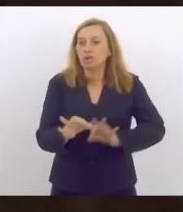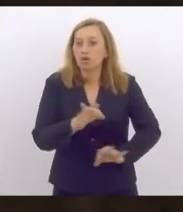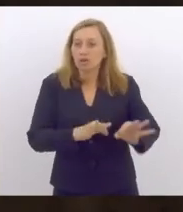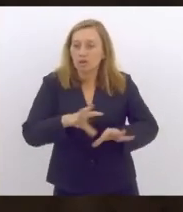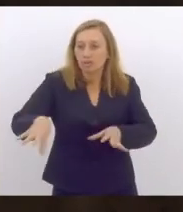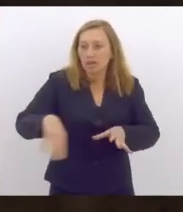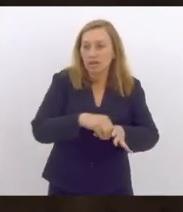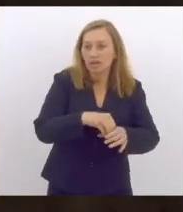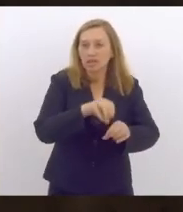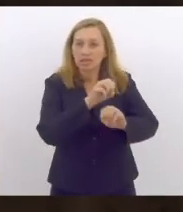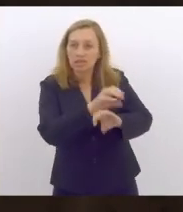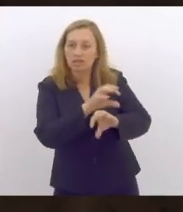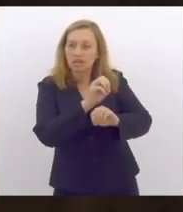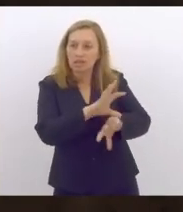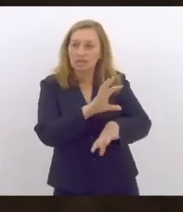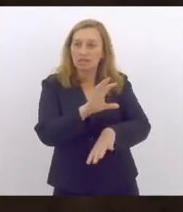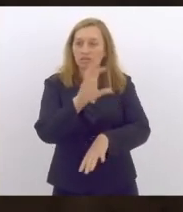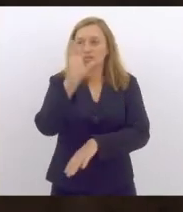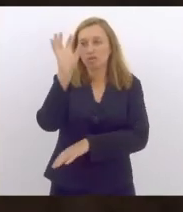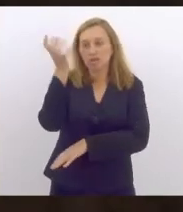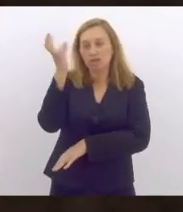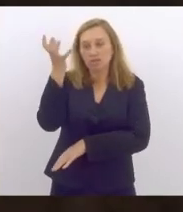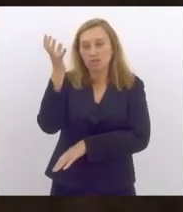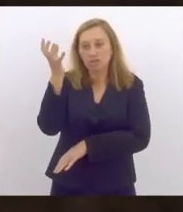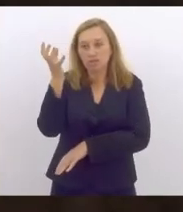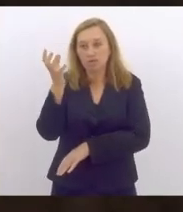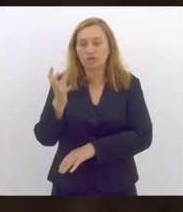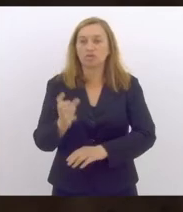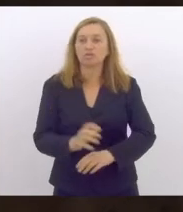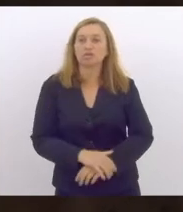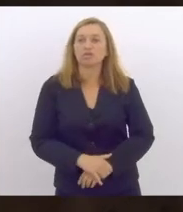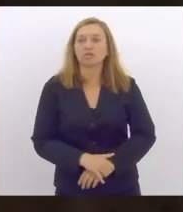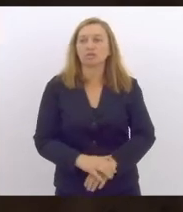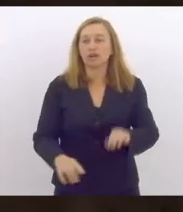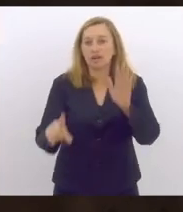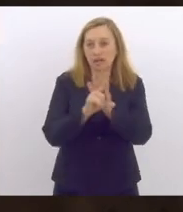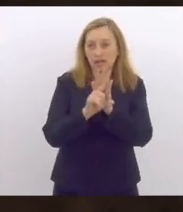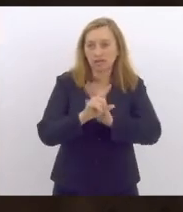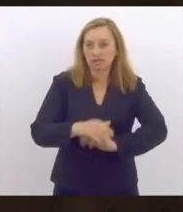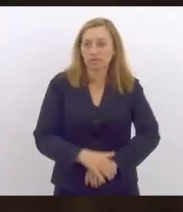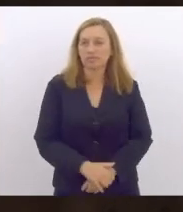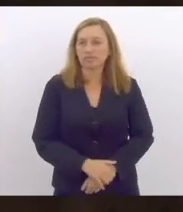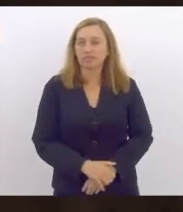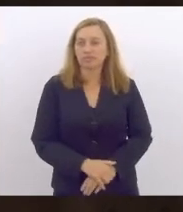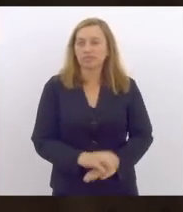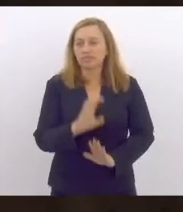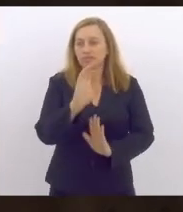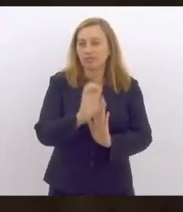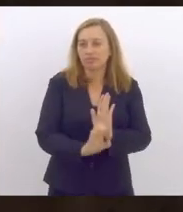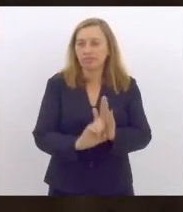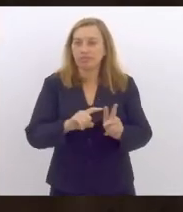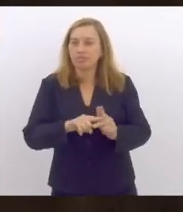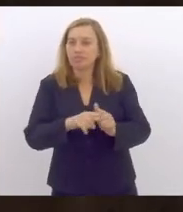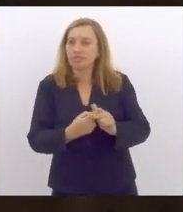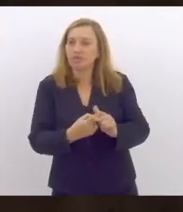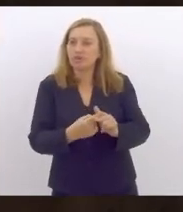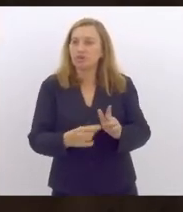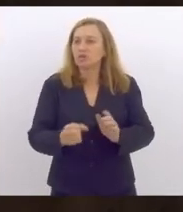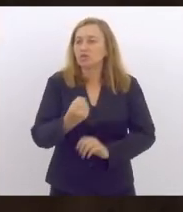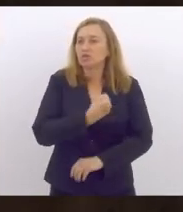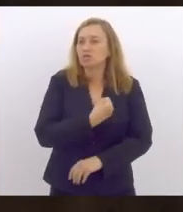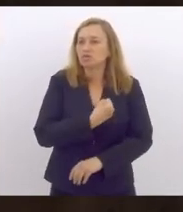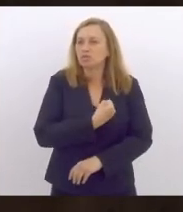a educação climática nos termos da presente lei. Emenda modificativa